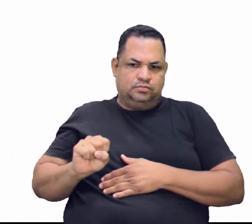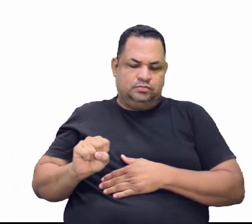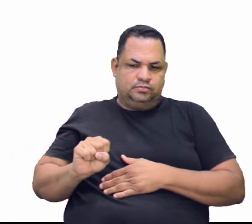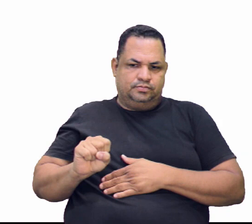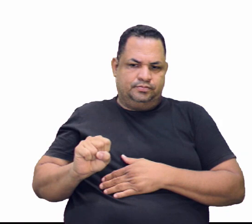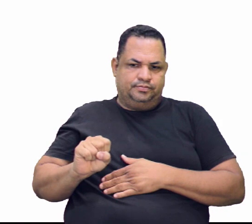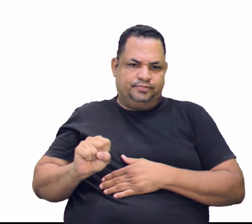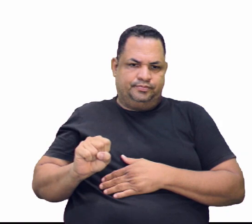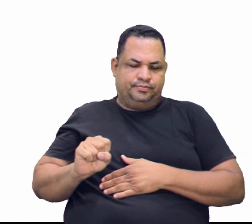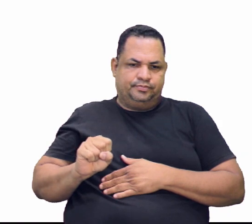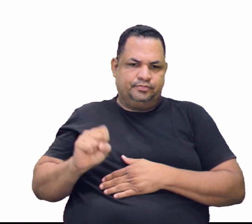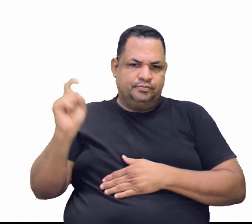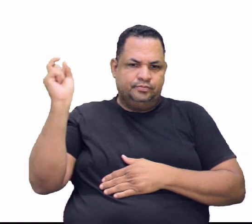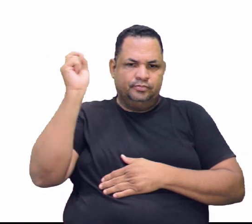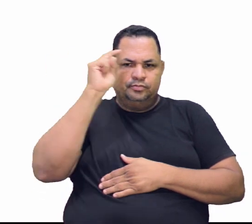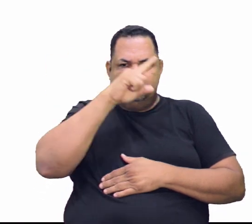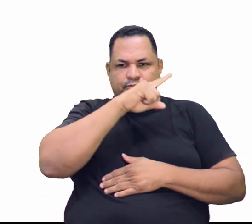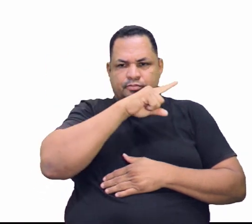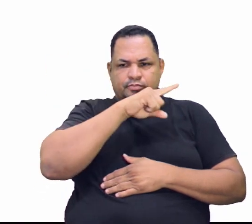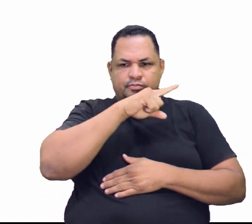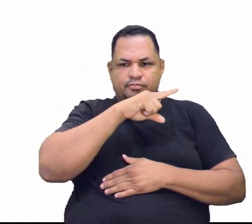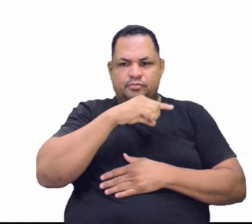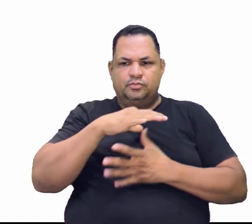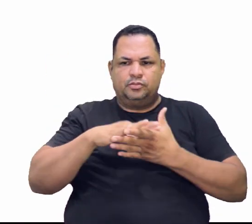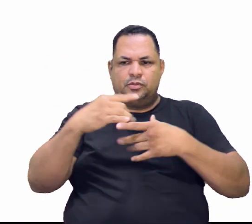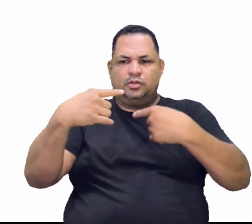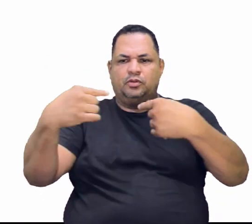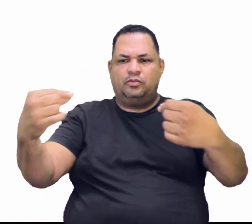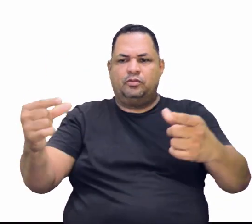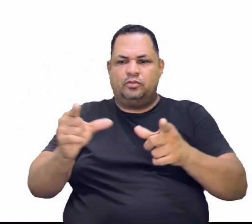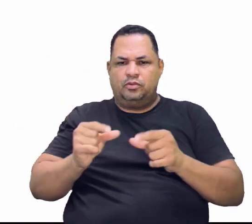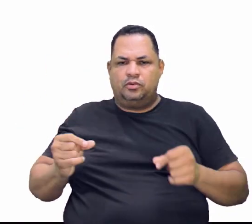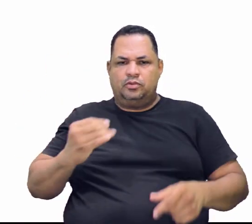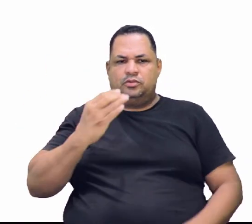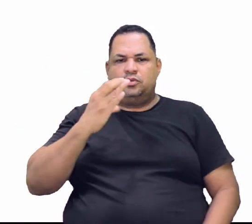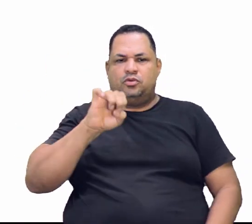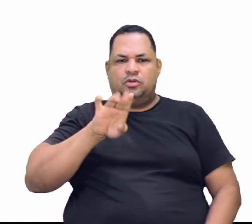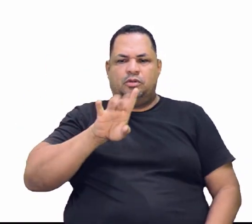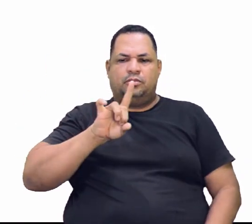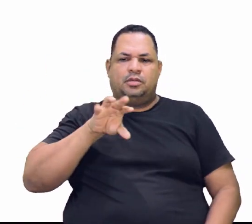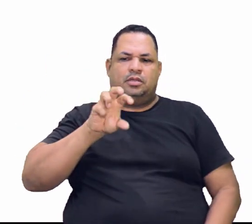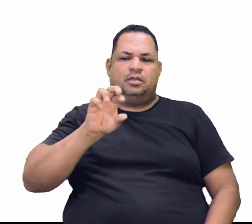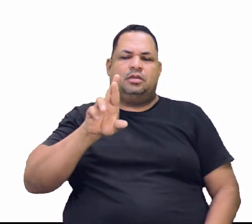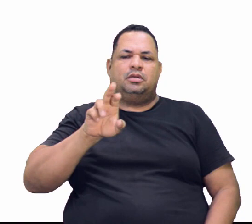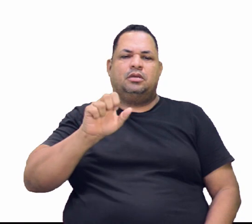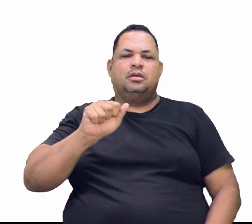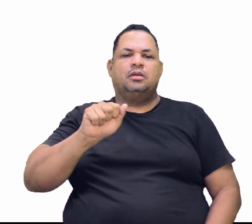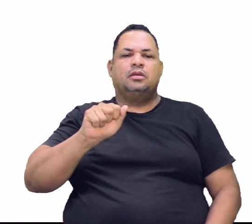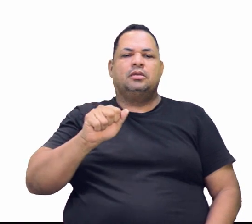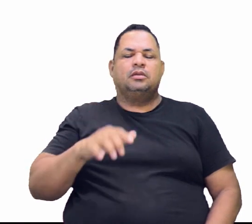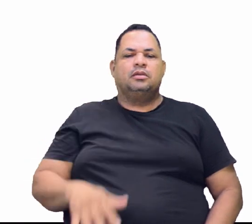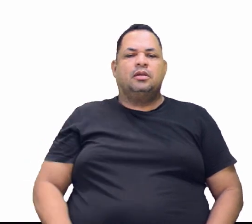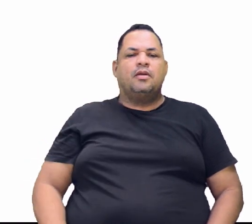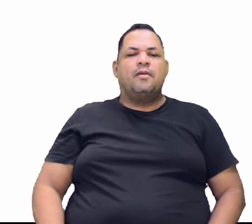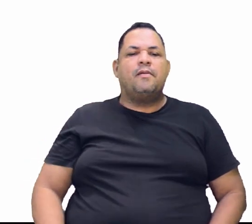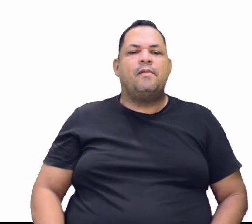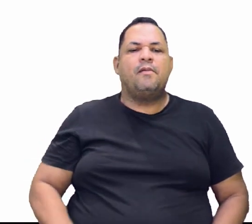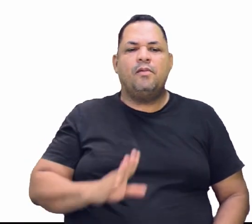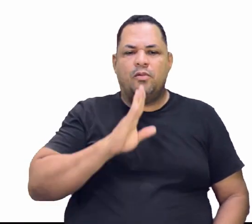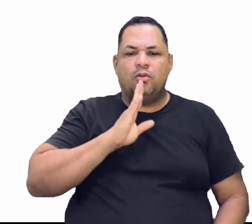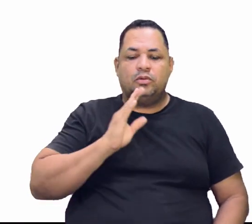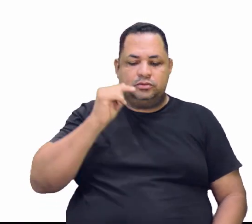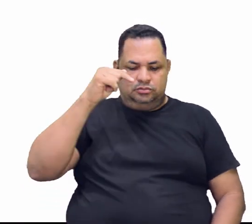Ei, é difícil para ali, cara. Conhece o Forte de Coimbra? Conhece não, né? Nem eu conheço. Vou tentar conhecer esse